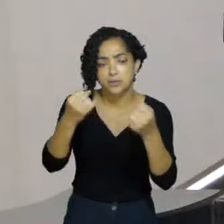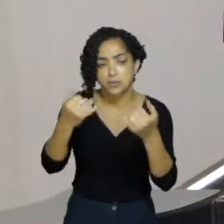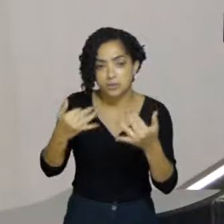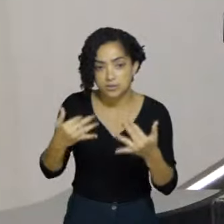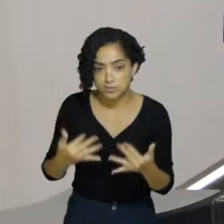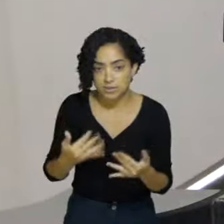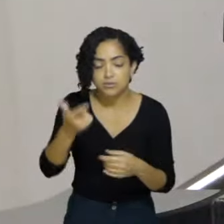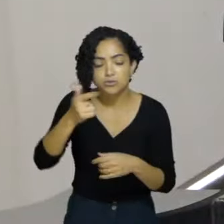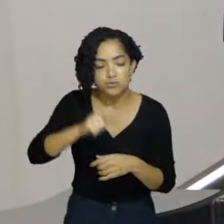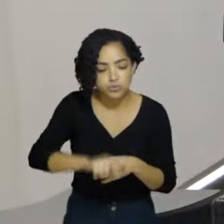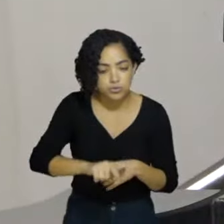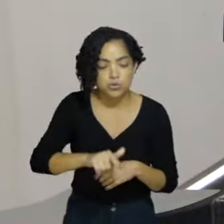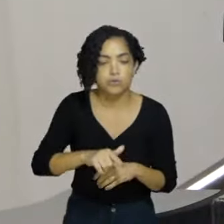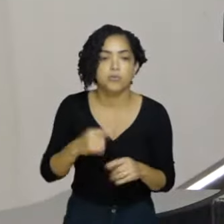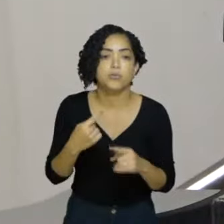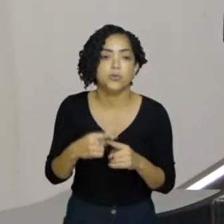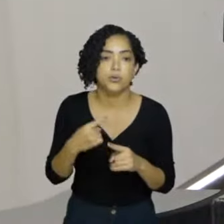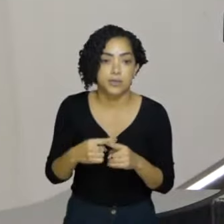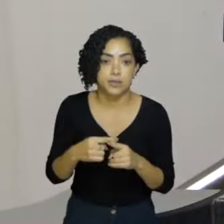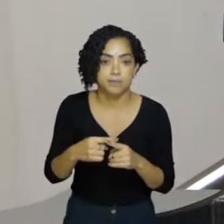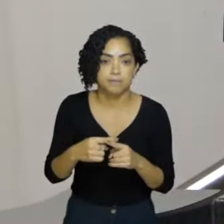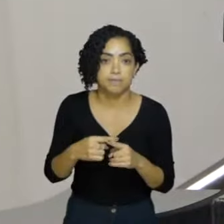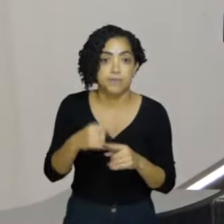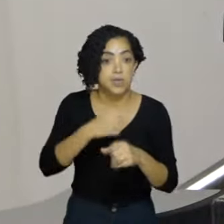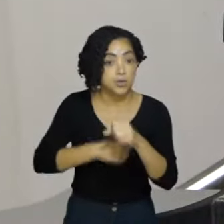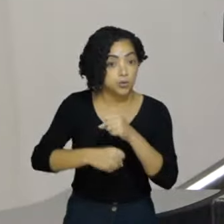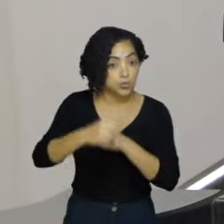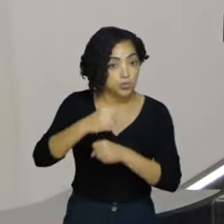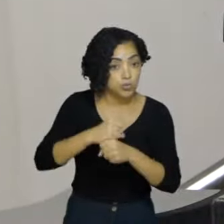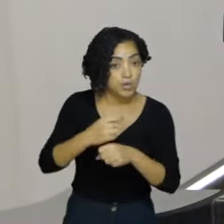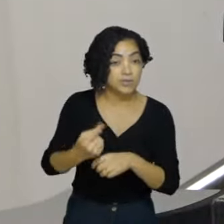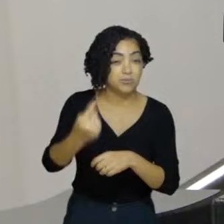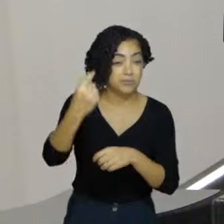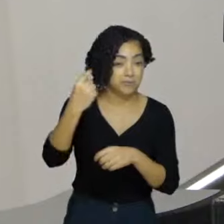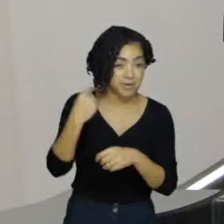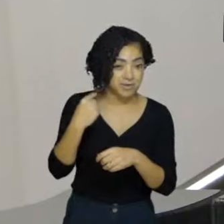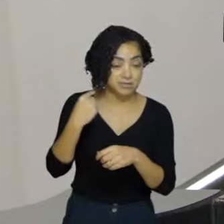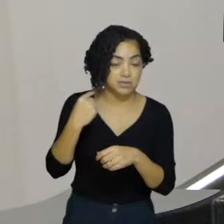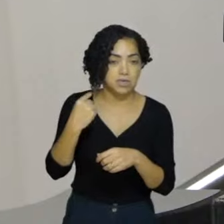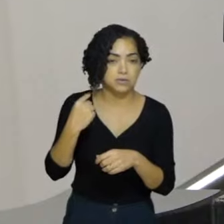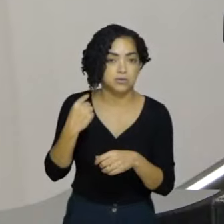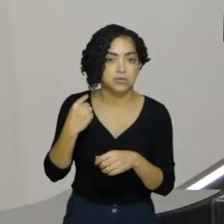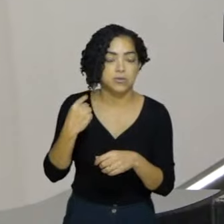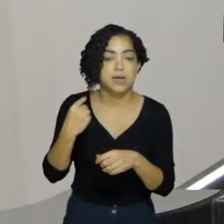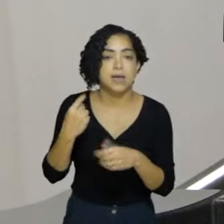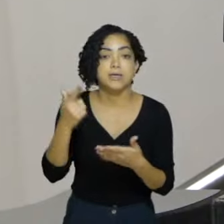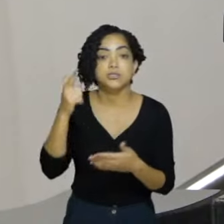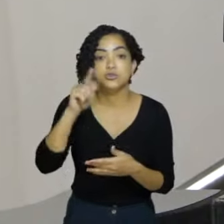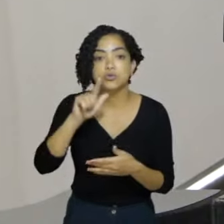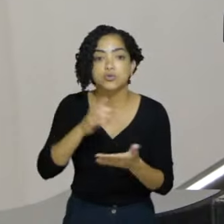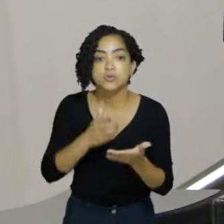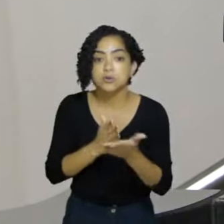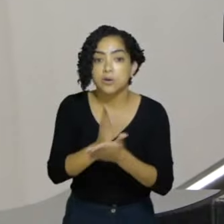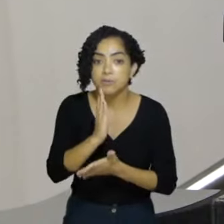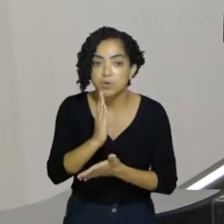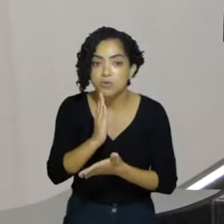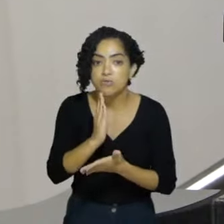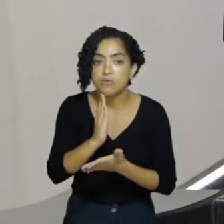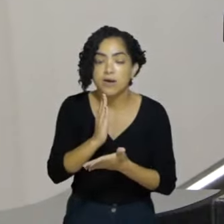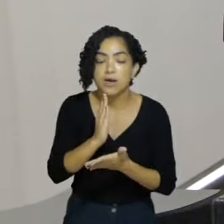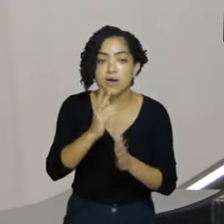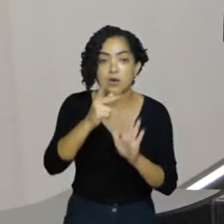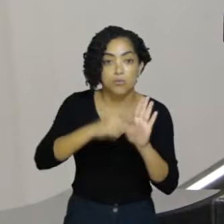senhores? Por quê? No ano retrasado, nós conseguimos aprovar no final do ano um